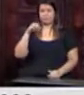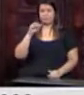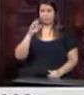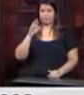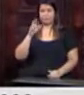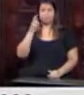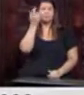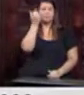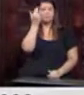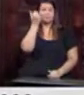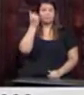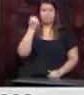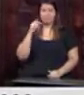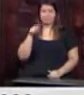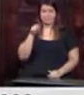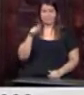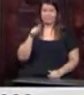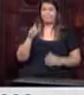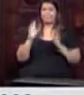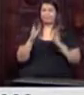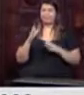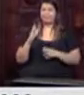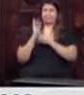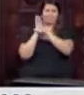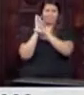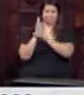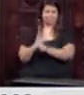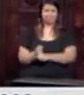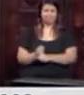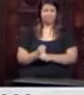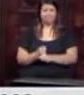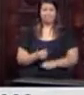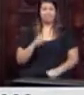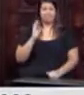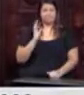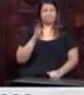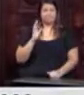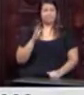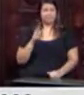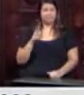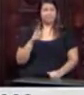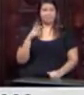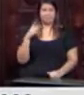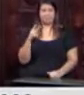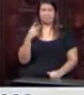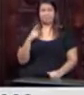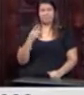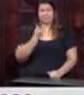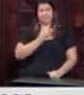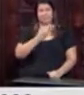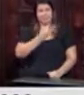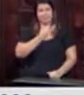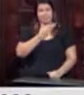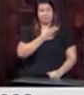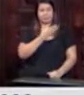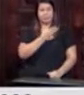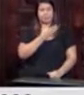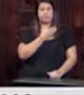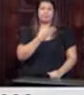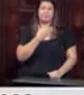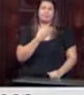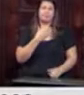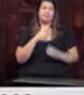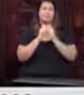fofo, viu? Não é verdade, Cidinha? O deputado Eliomar Coelho é um fofo e é um grande companheiro de trincheira